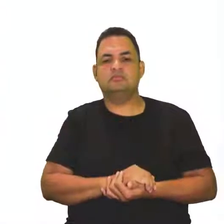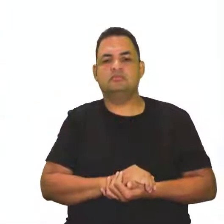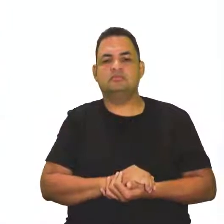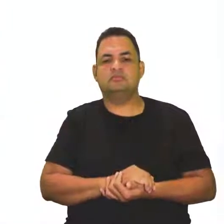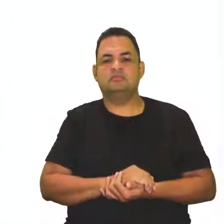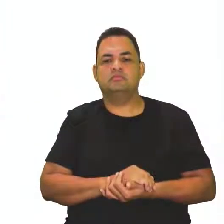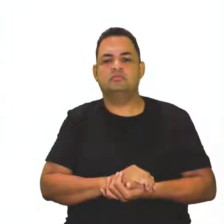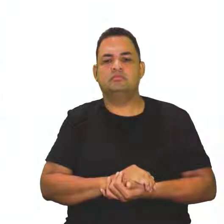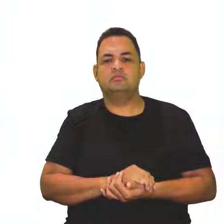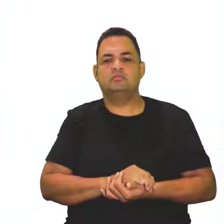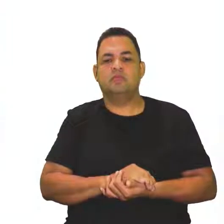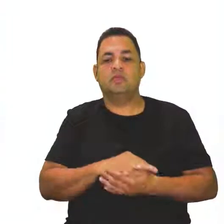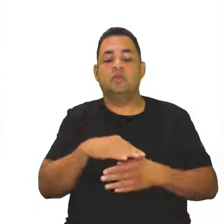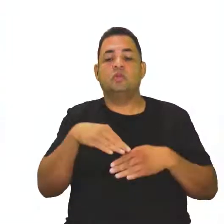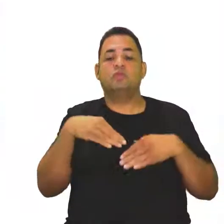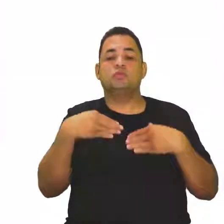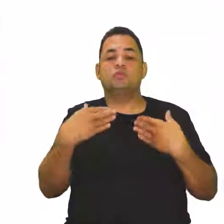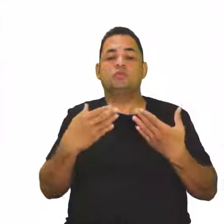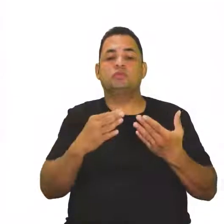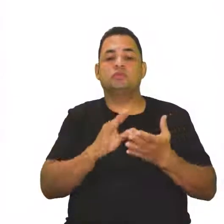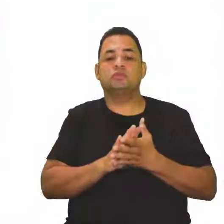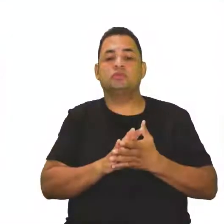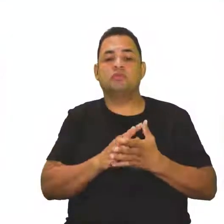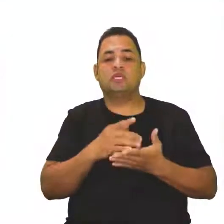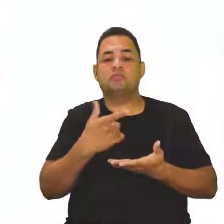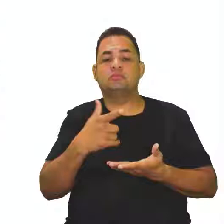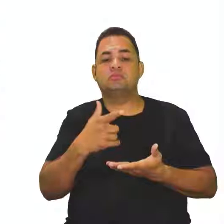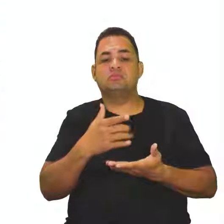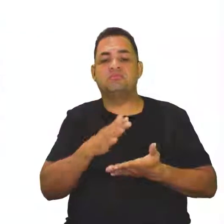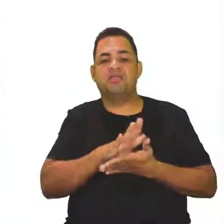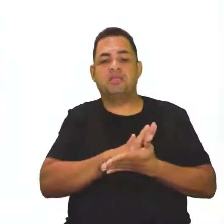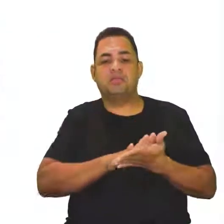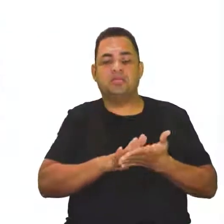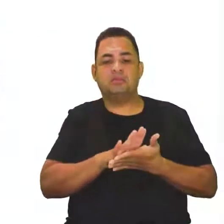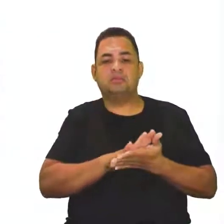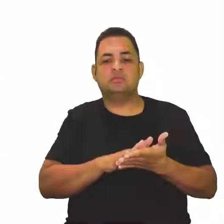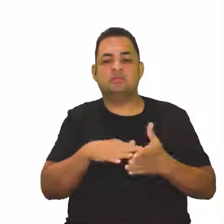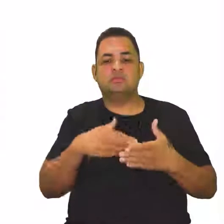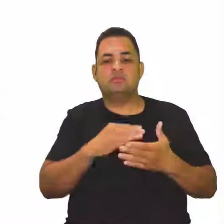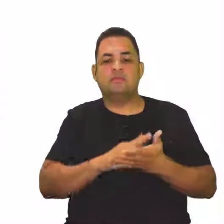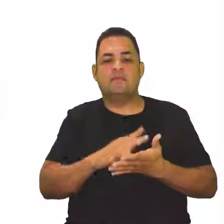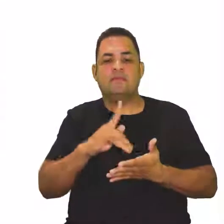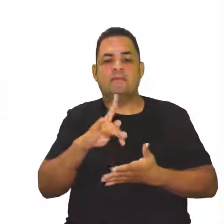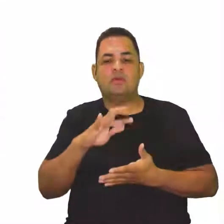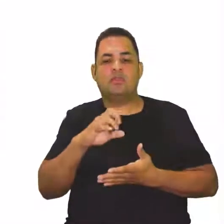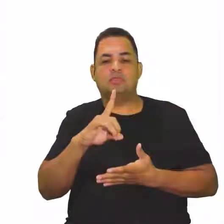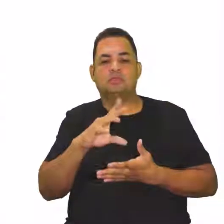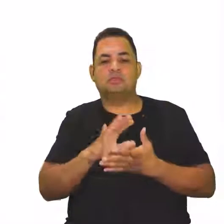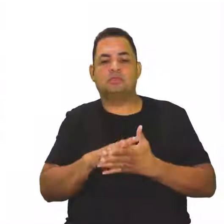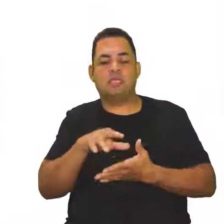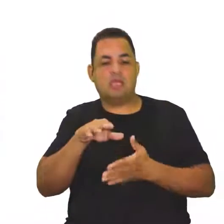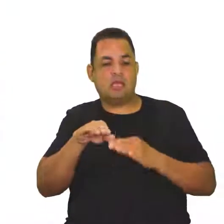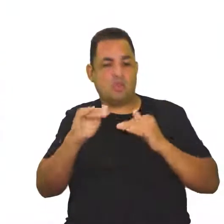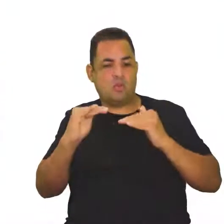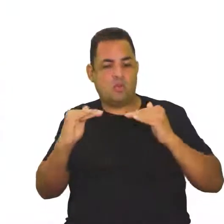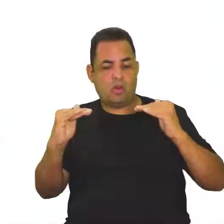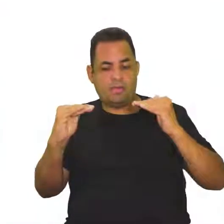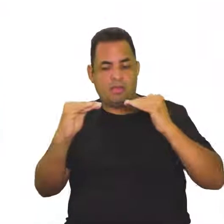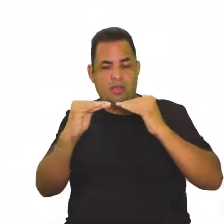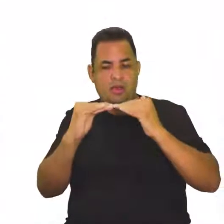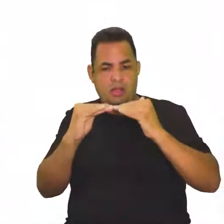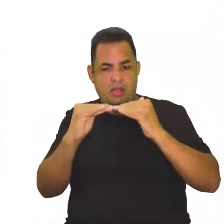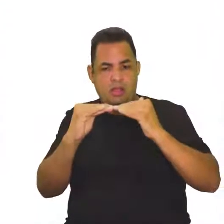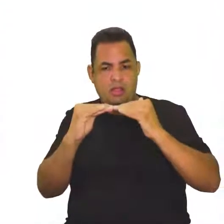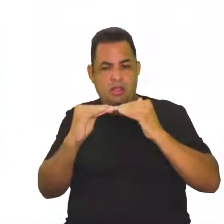maior potencial. Quando o condutor se neutralizar, o seu potencial se igualará ao da Terra.